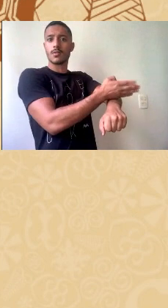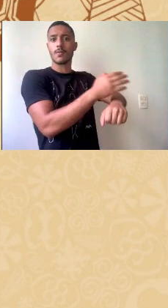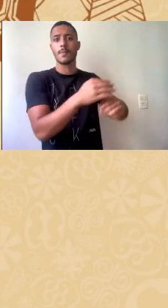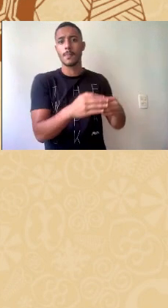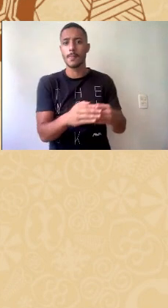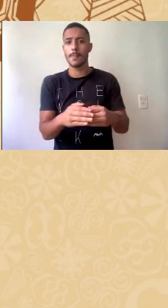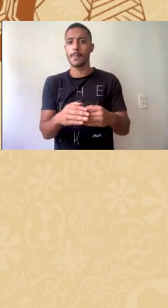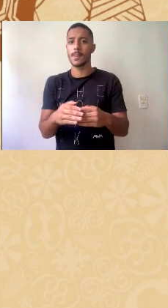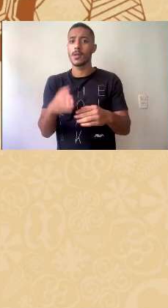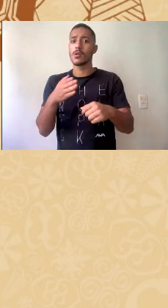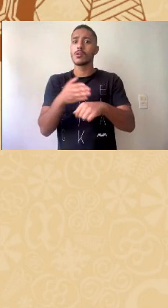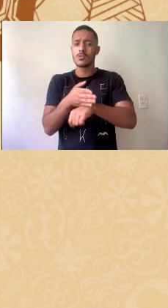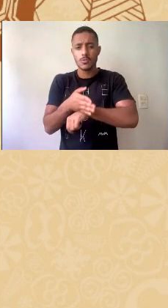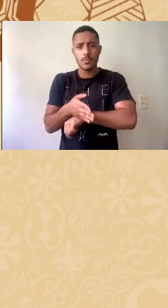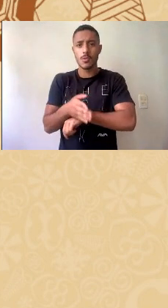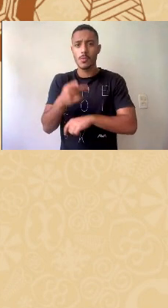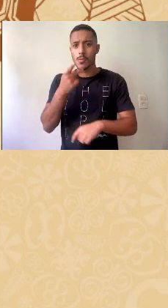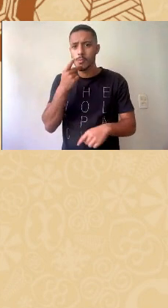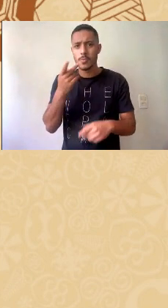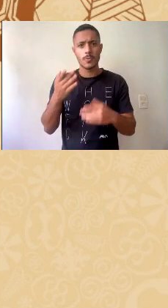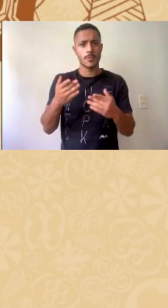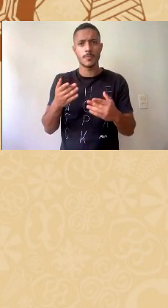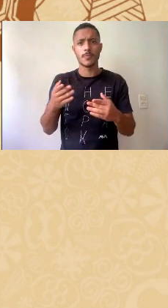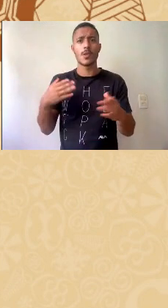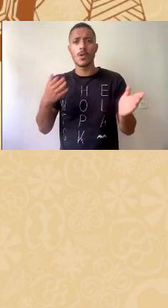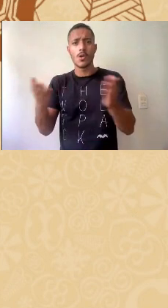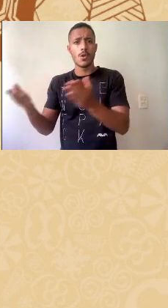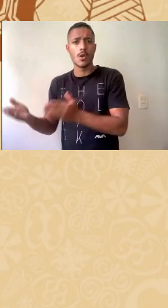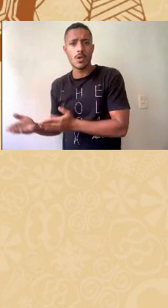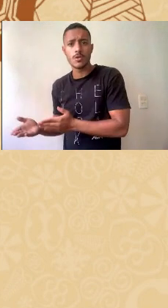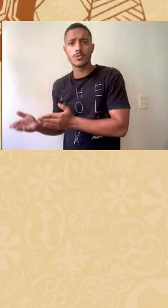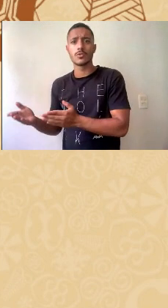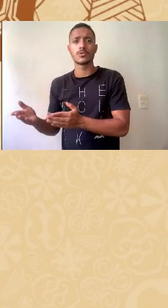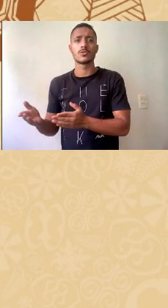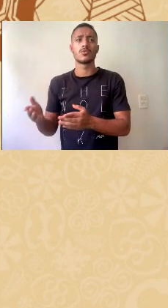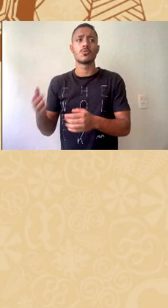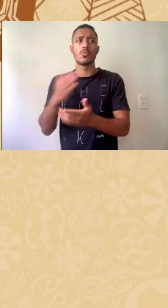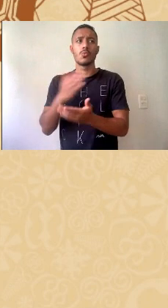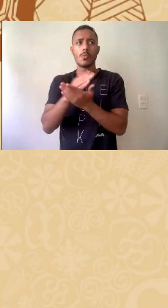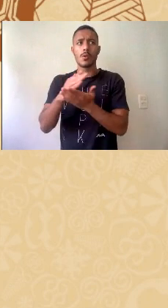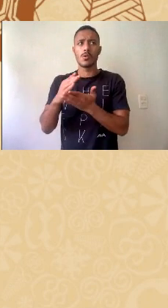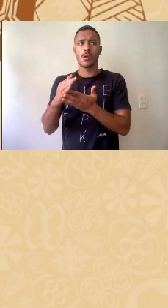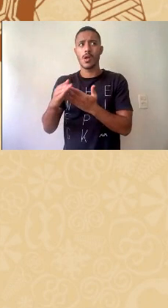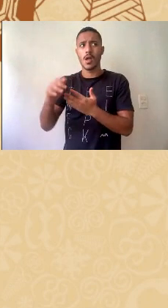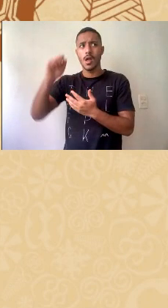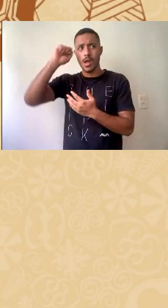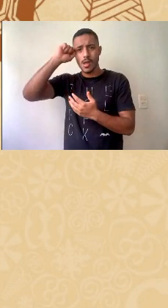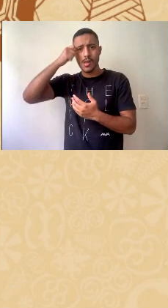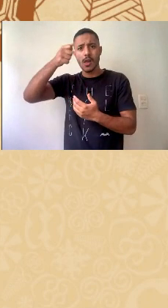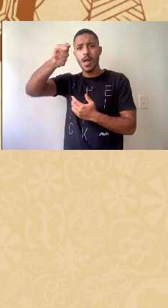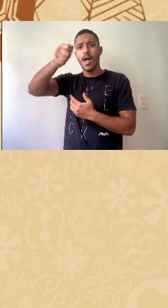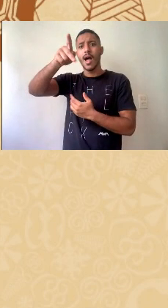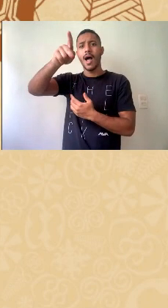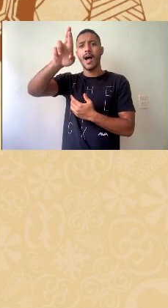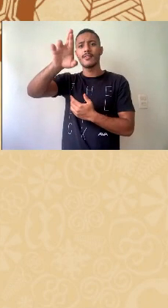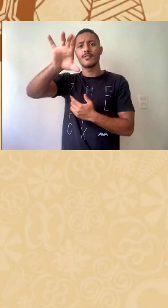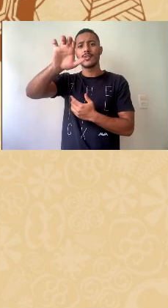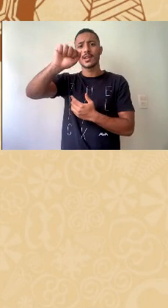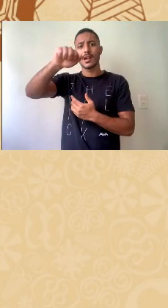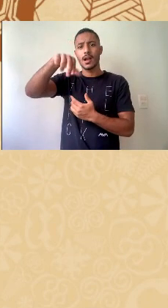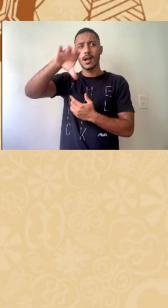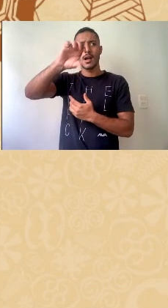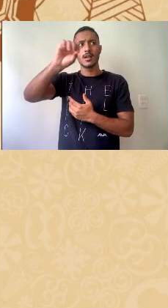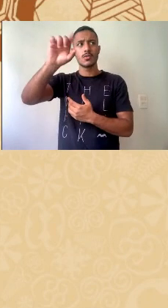fala. Bem, eu trouxe um princípio africano, né? Que é uma dica da Sankofa, tem toda uma história,